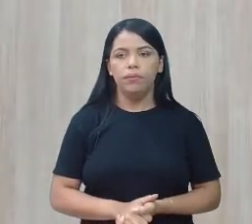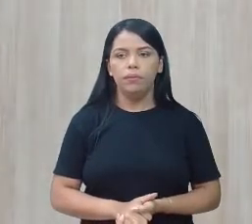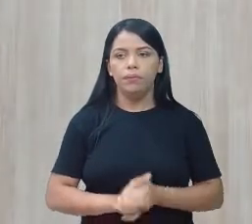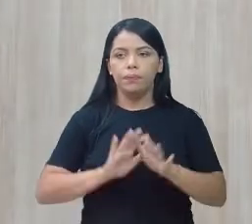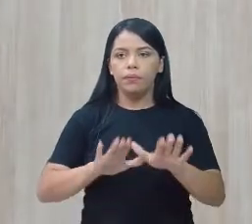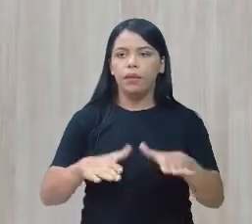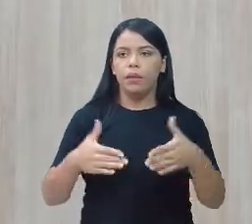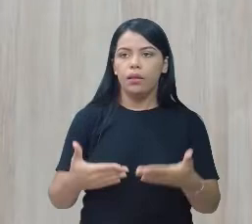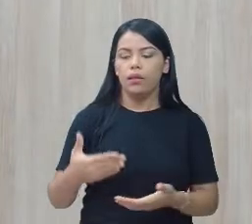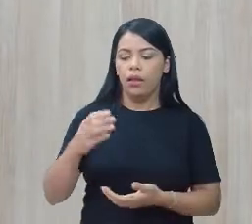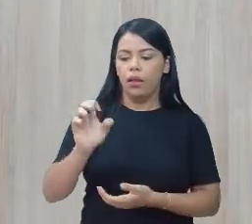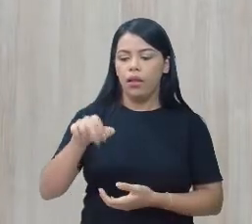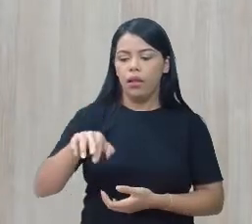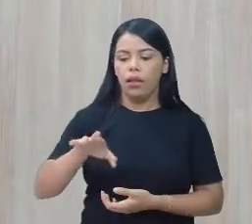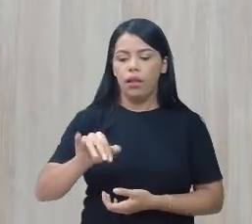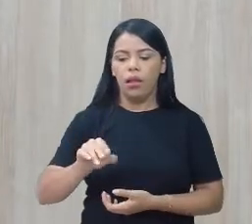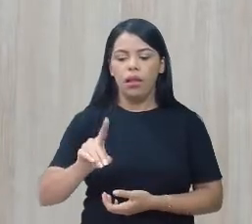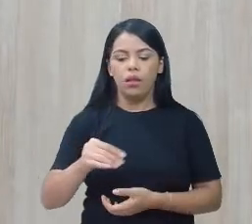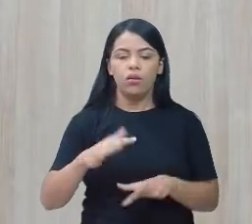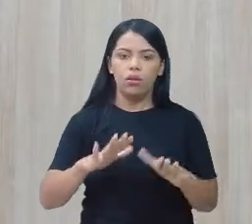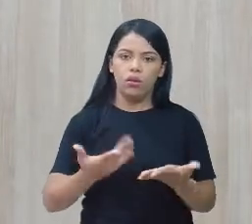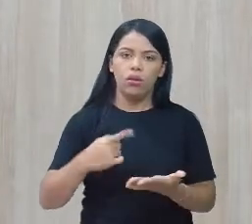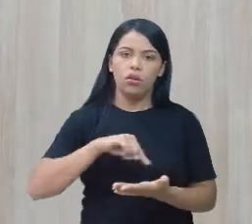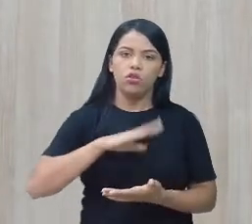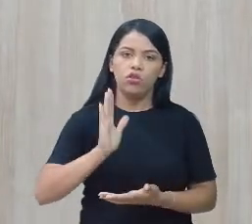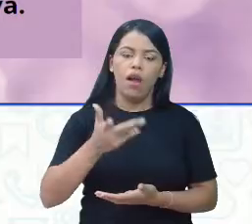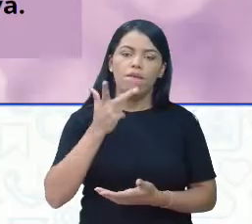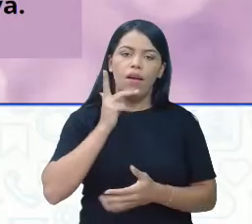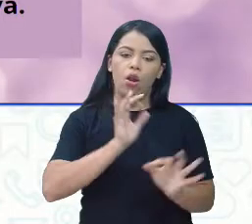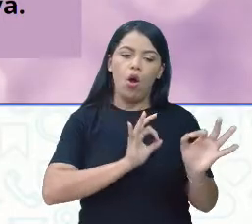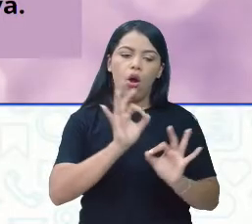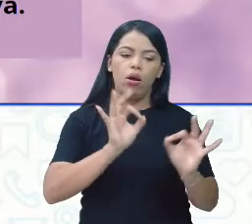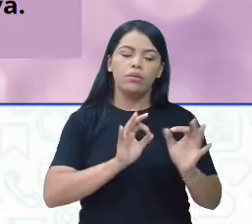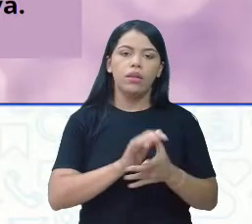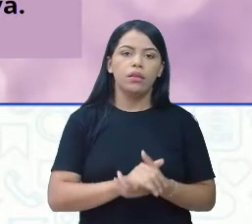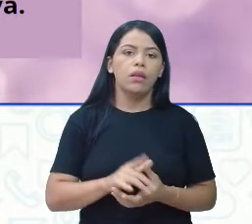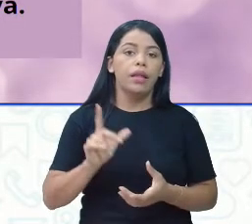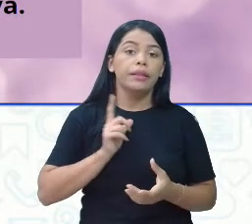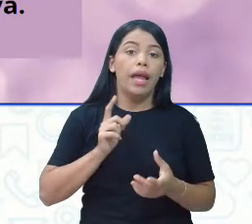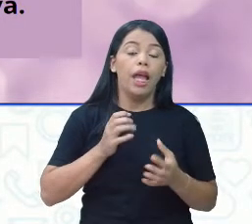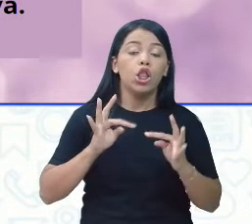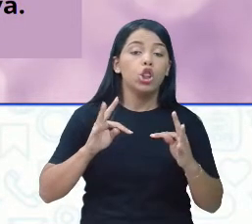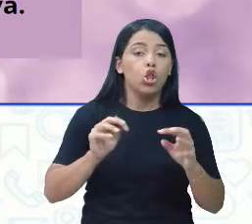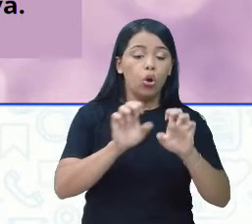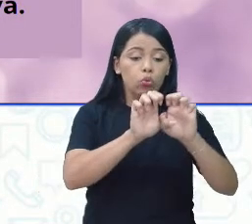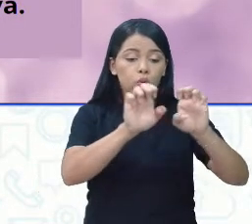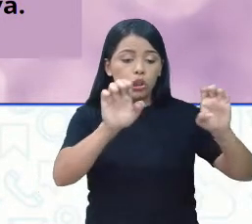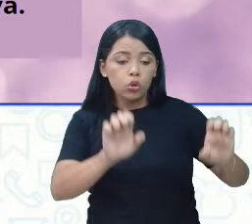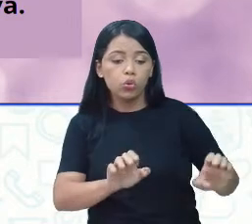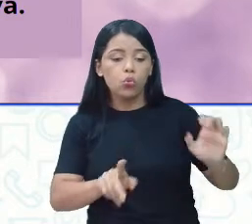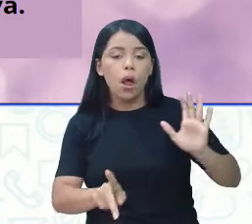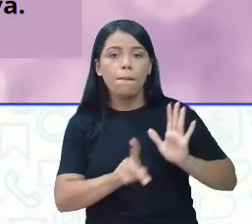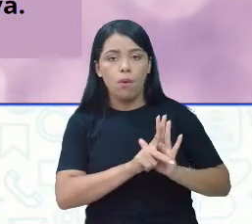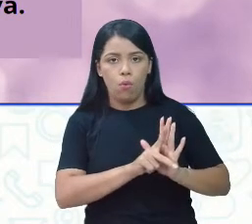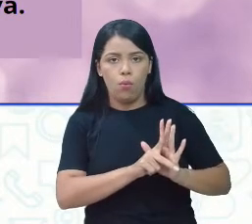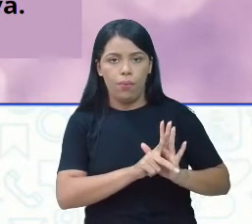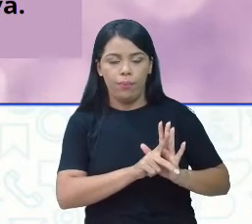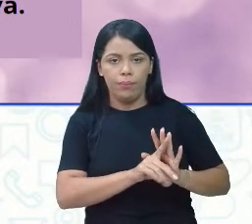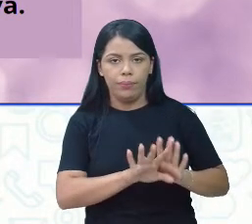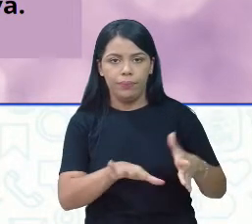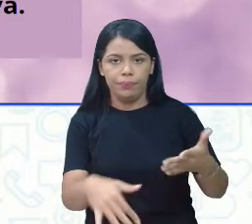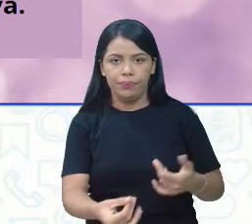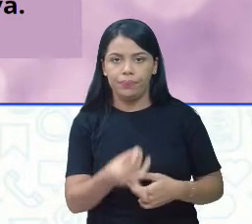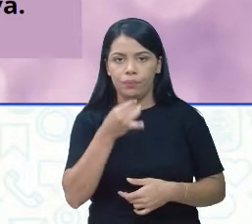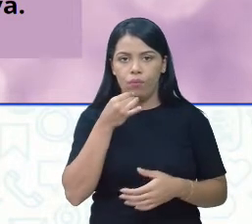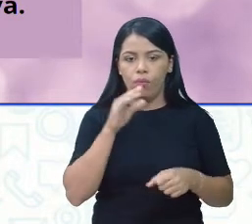O enredo, quando a gente estava falando, né? O enredo se estrutura, o enredo tem uma estrutura, tá certo? Uma estrutura própria. Ou seja, no